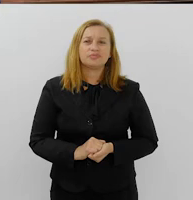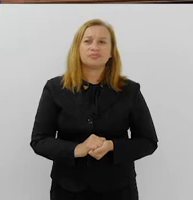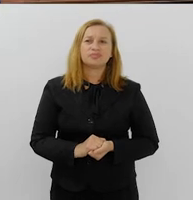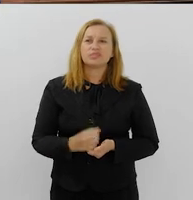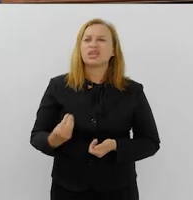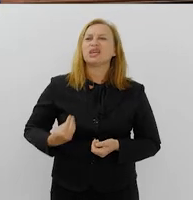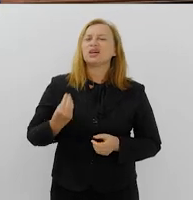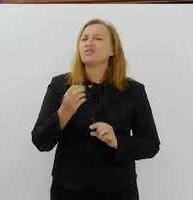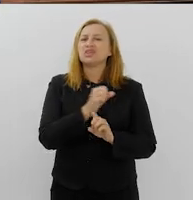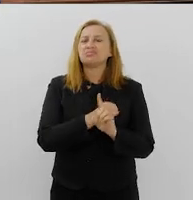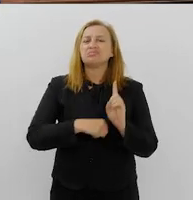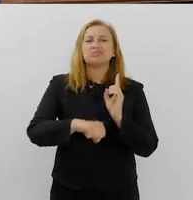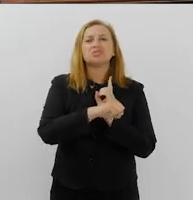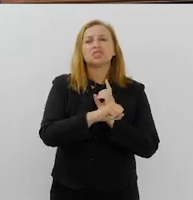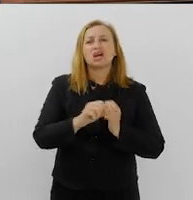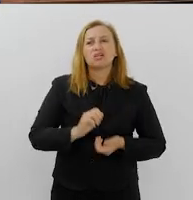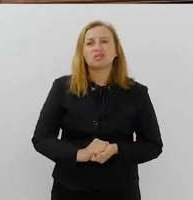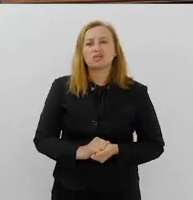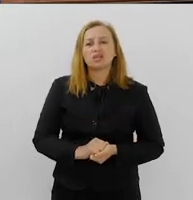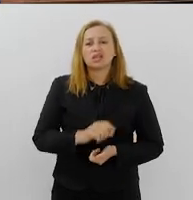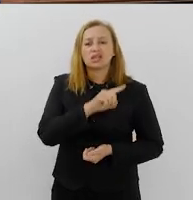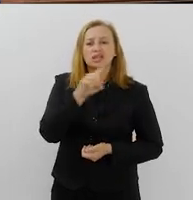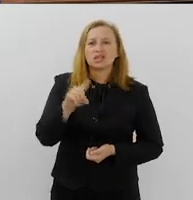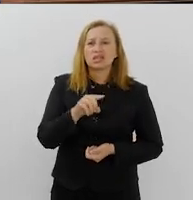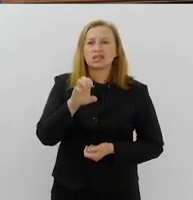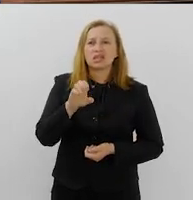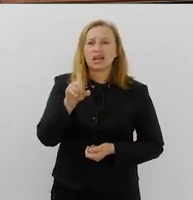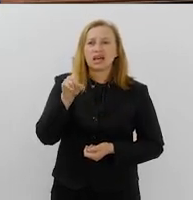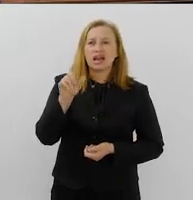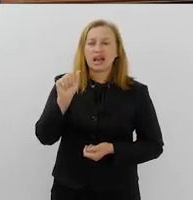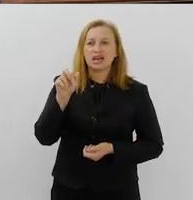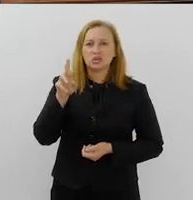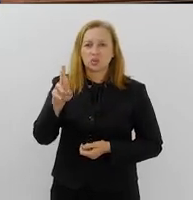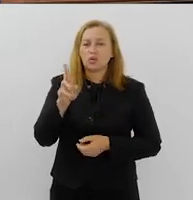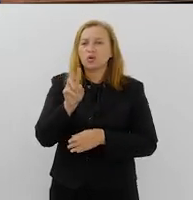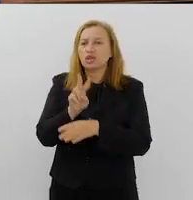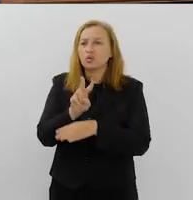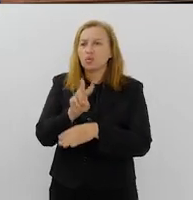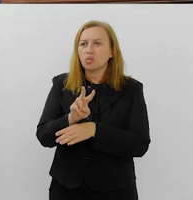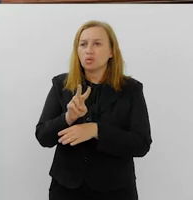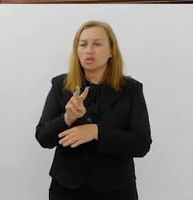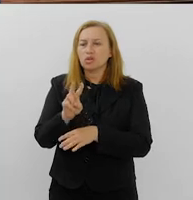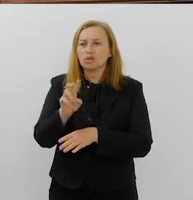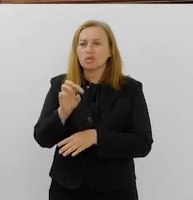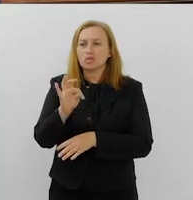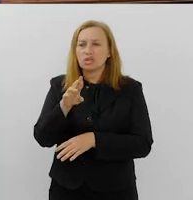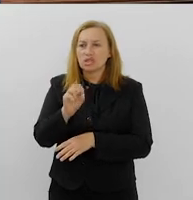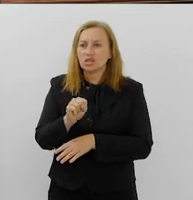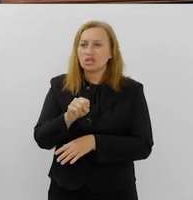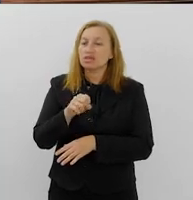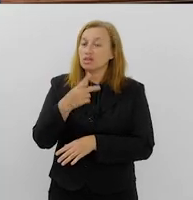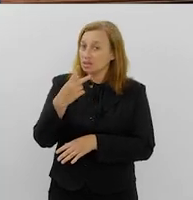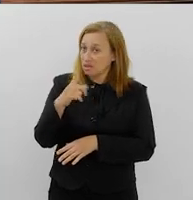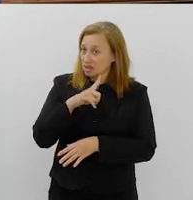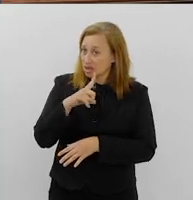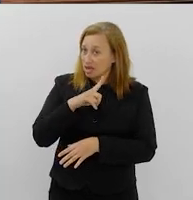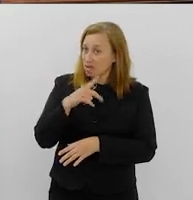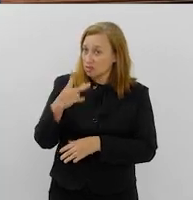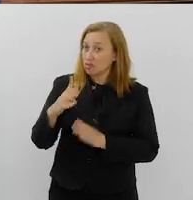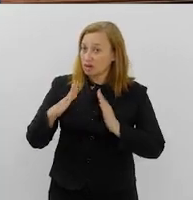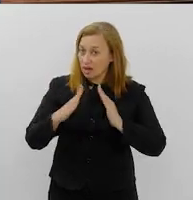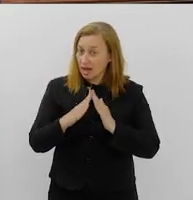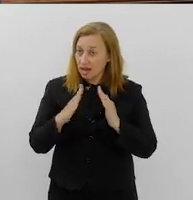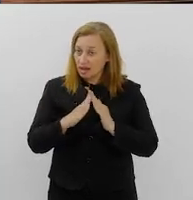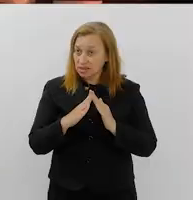Agora, e a vida social? Um zelador de santo, como você, que além de ter a sua casa, você tem um mundo esquecido